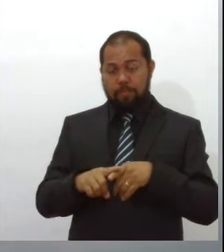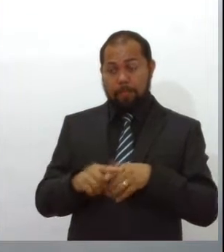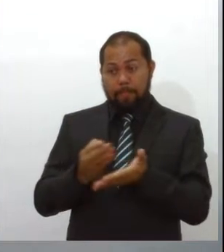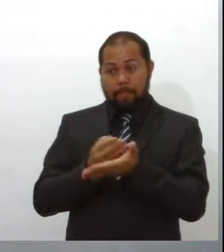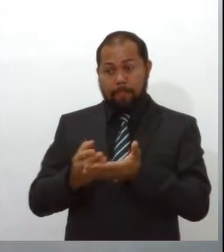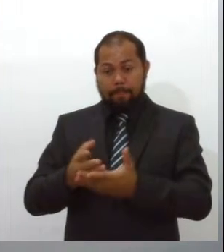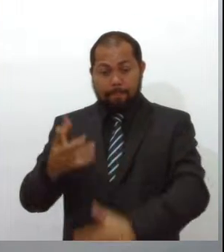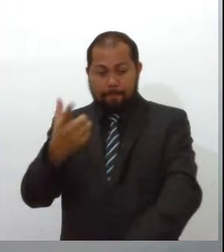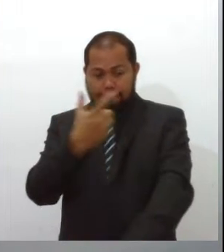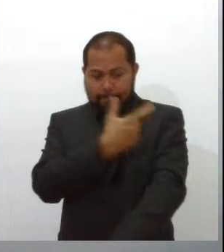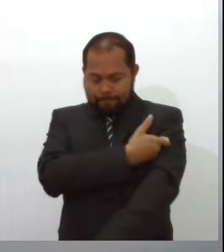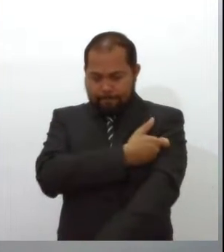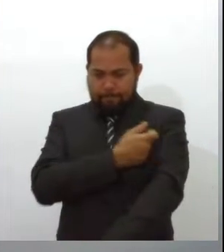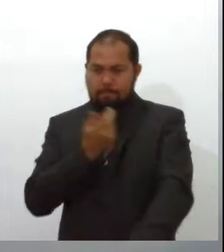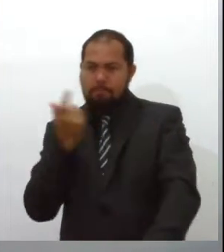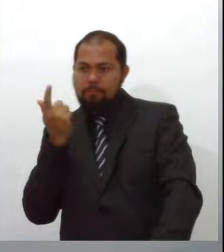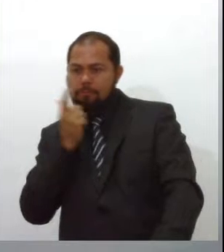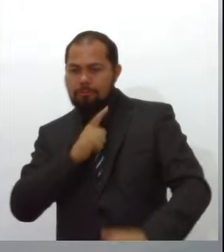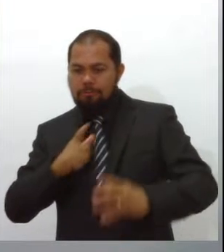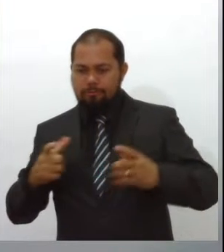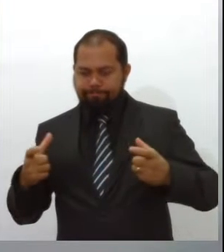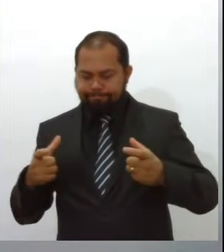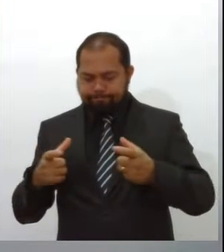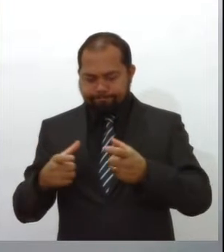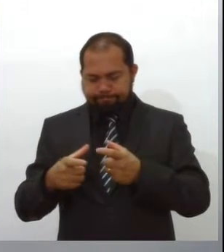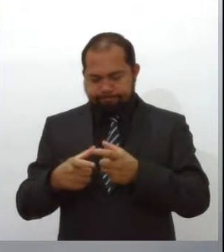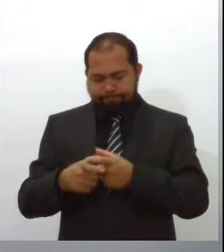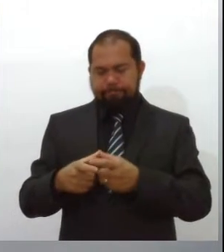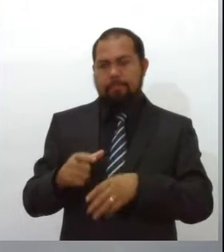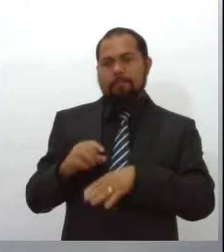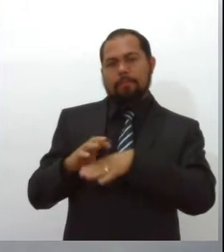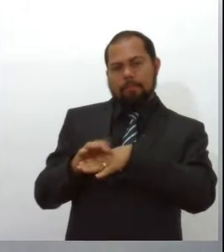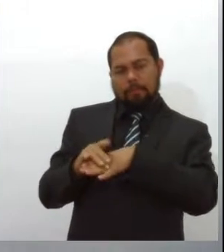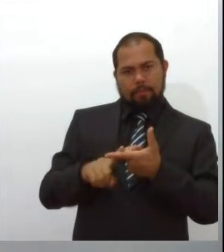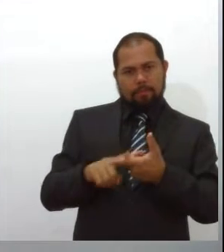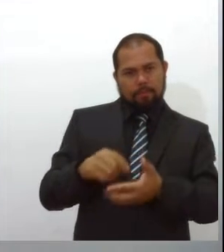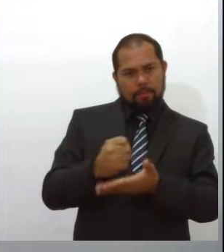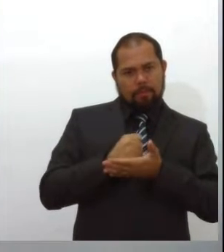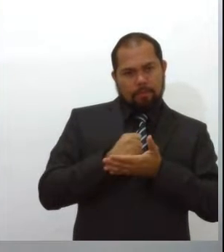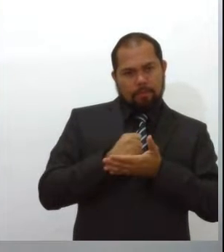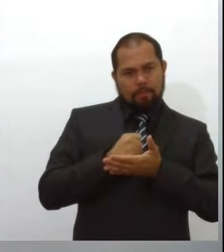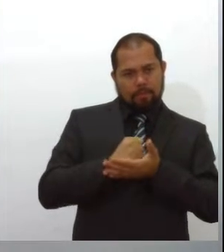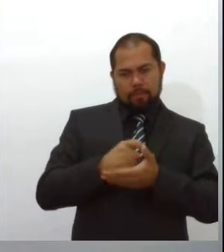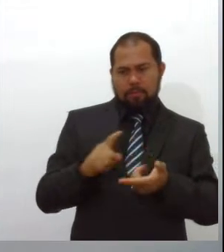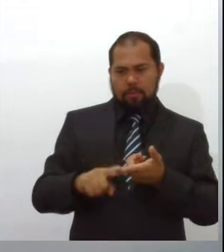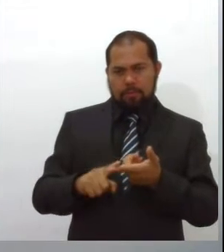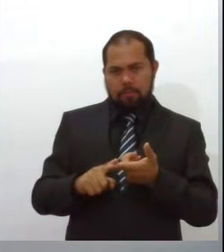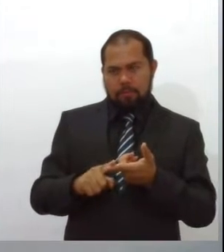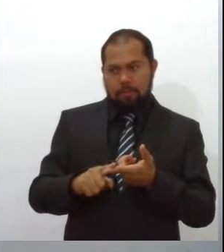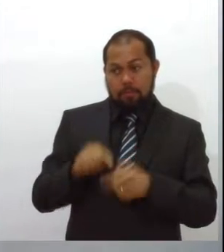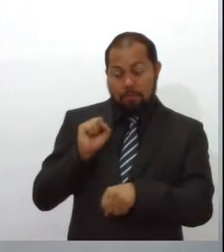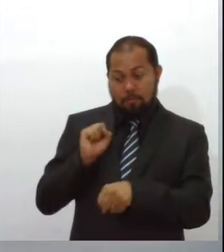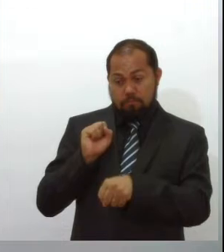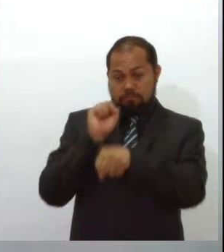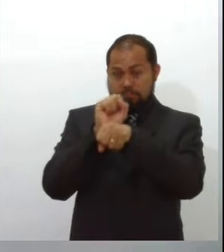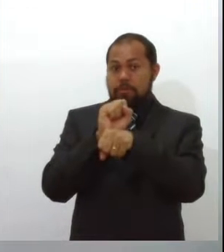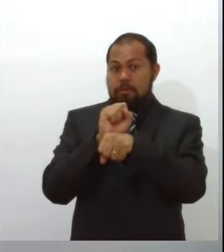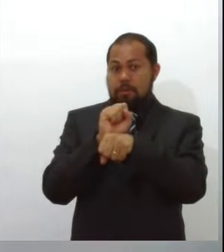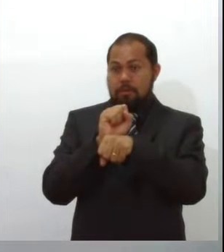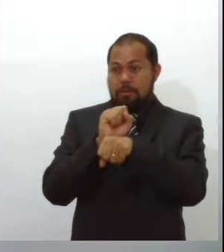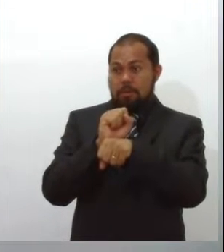incidência de algumas doenças, além de ajudar a não ter casos graves daquela doença, evitando assim